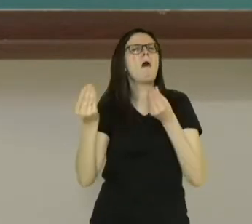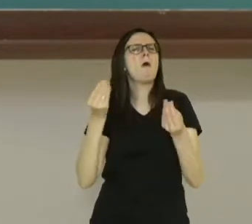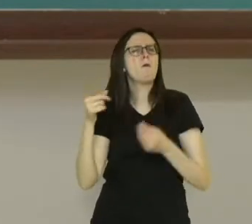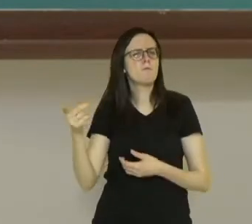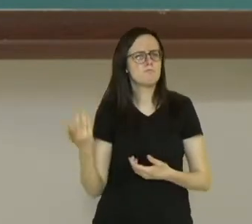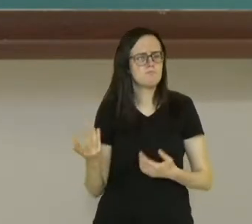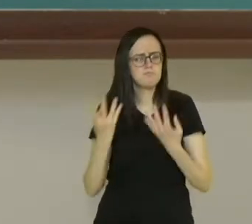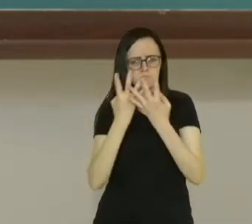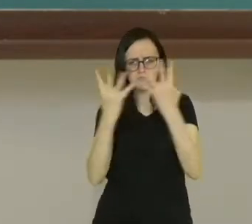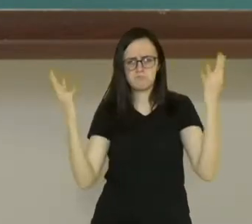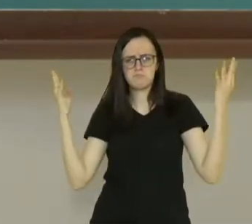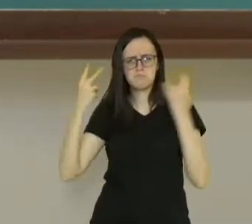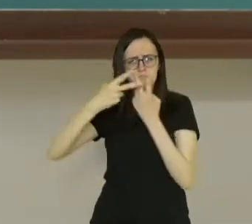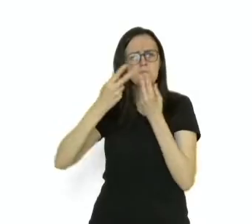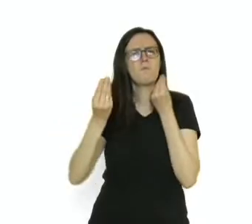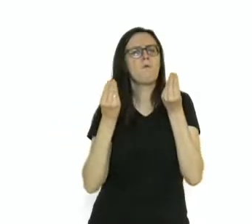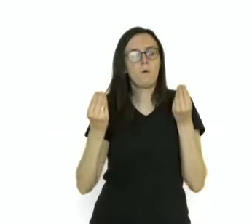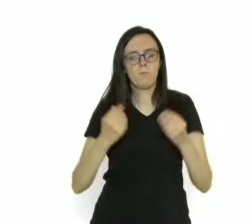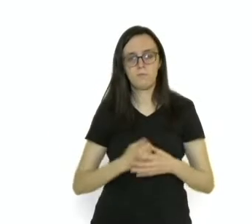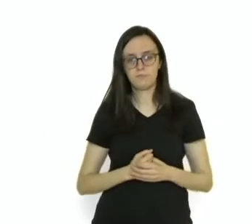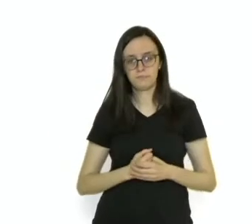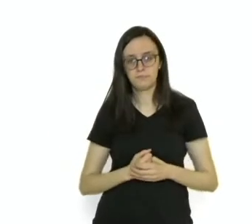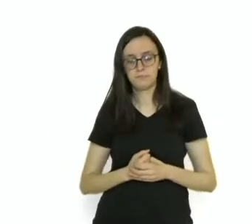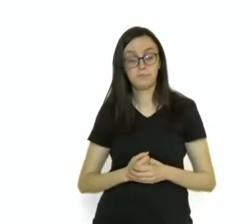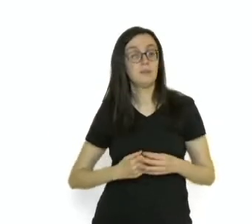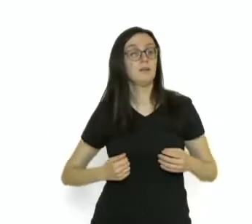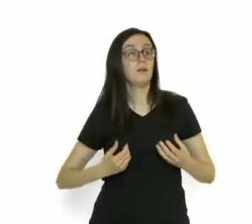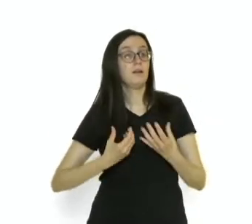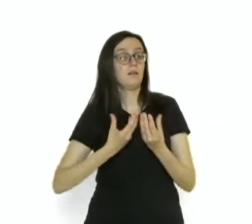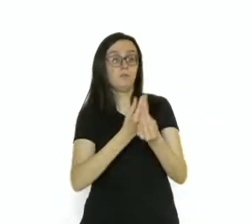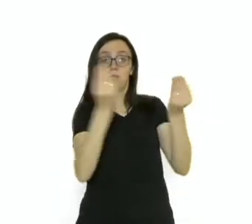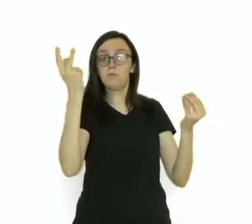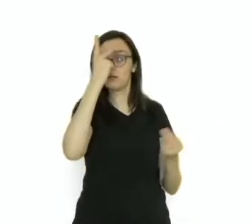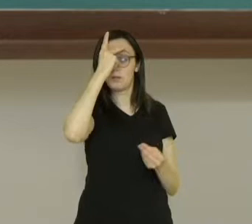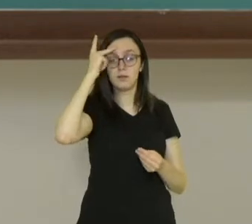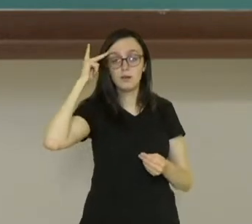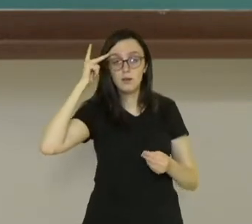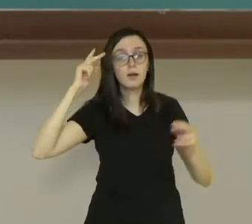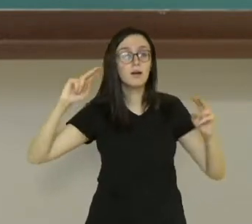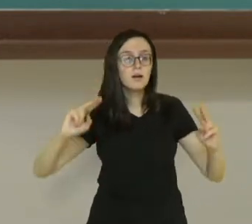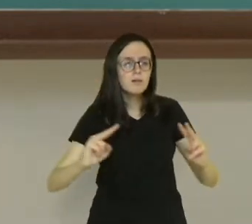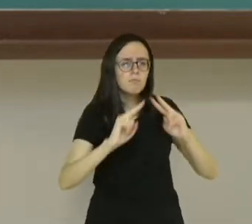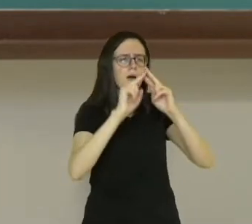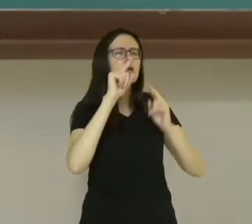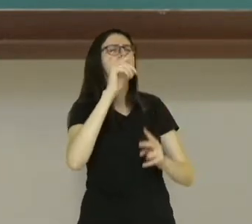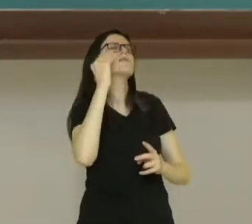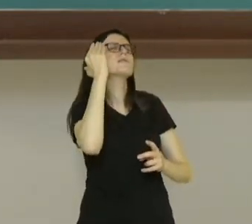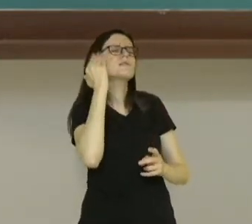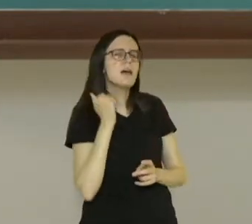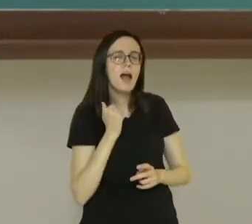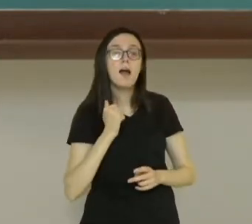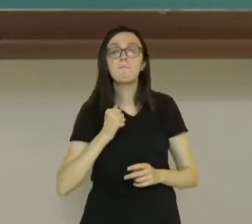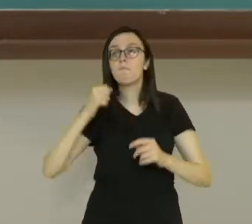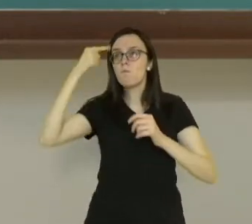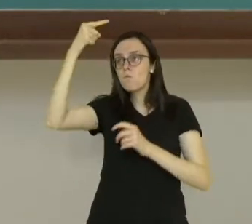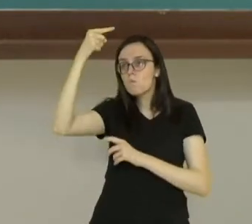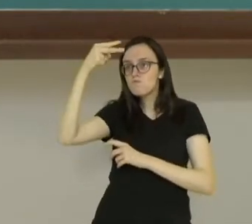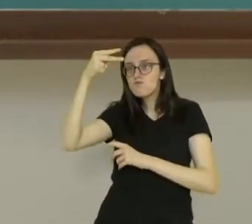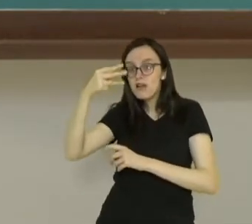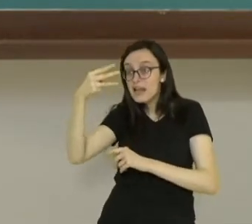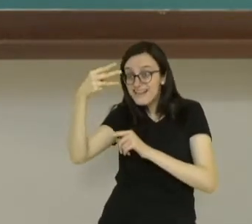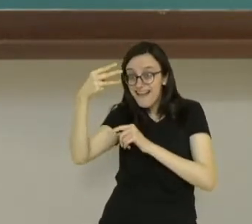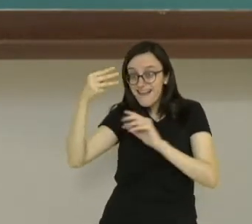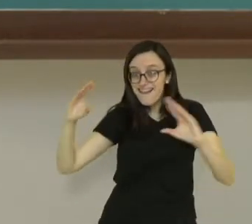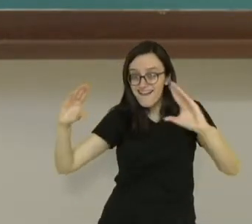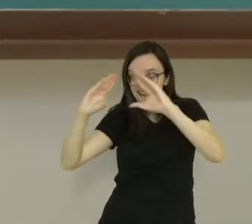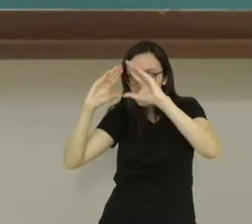essa tomada da Bastilha? Primeiramente, várias pessoas em Paris, sabendo que o terceiro estado estava